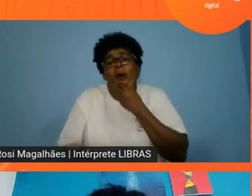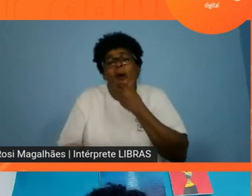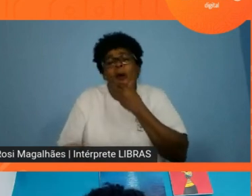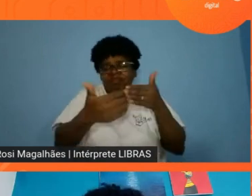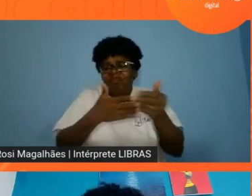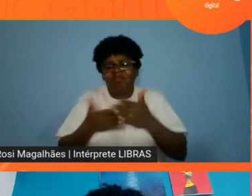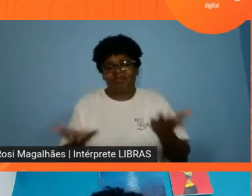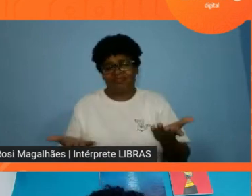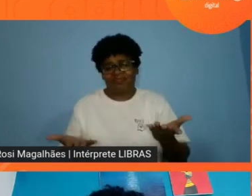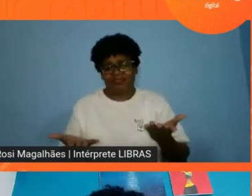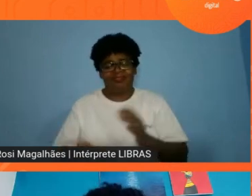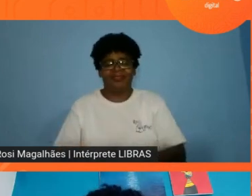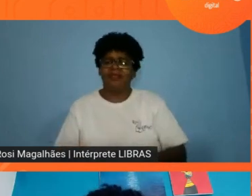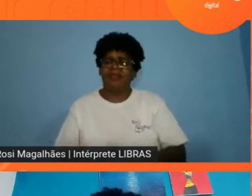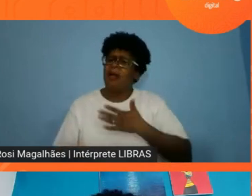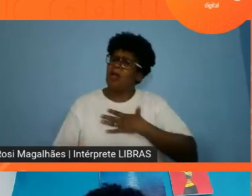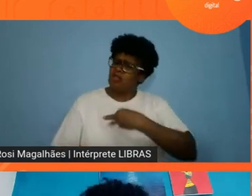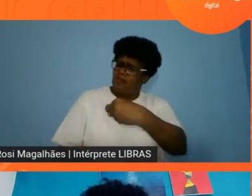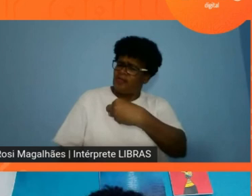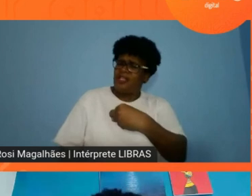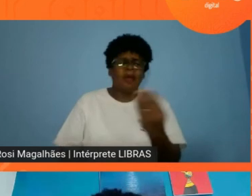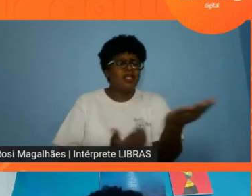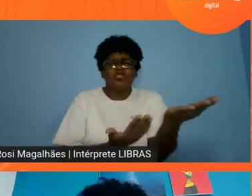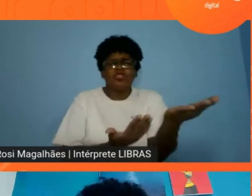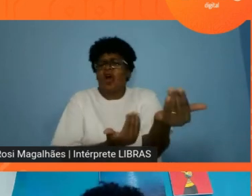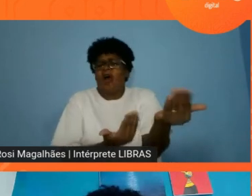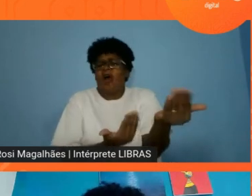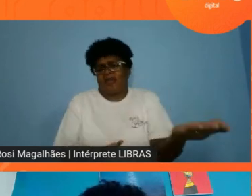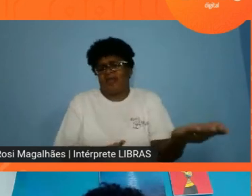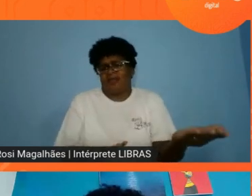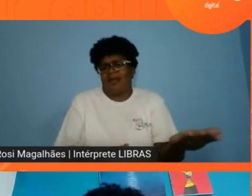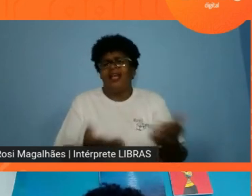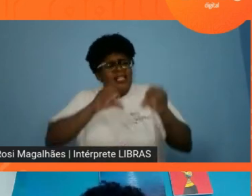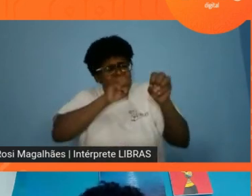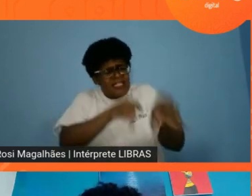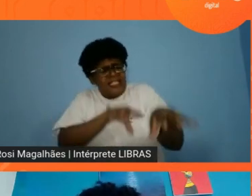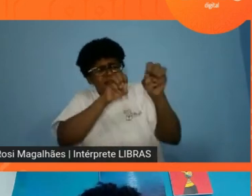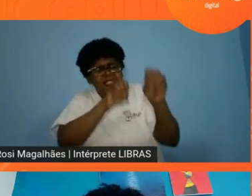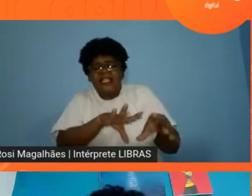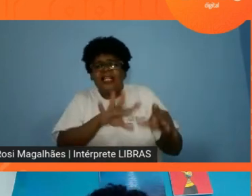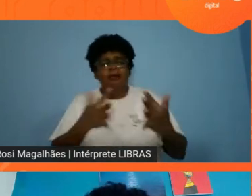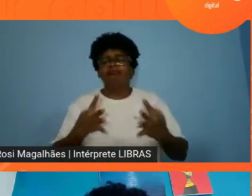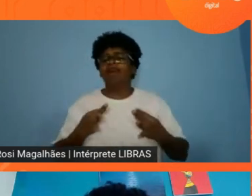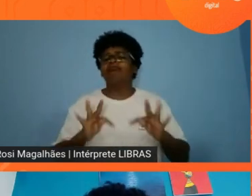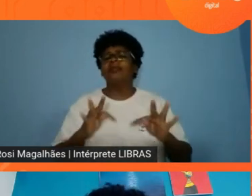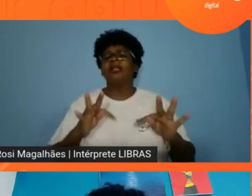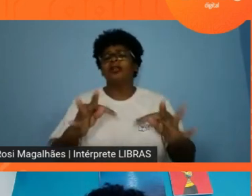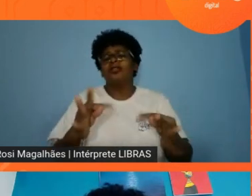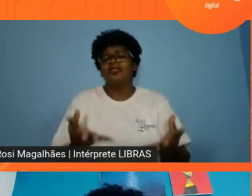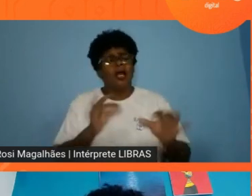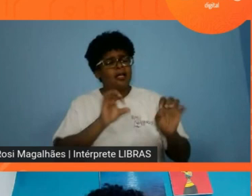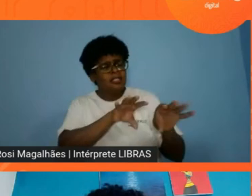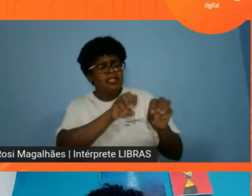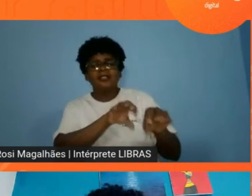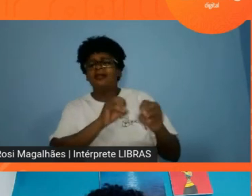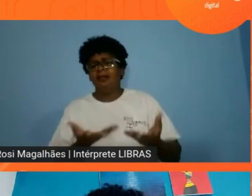mais novos que eu e eles ensinam muita coisa, principalmente tecnológica. Então, sabe, a gente tem que